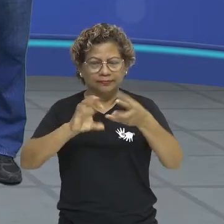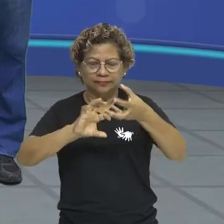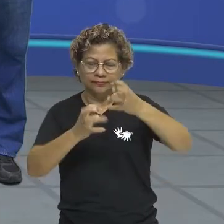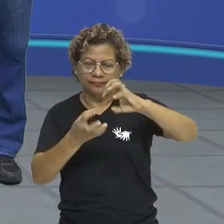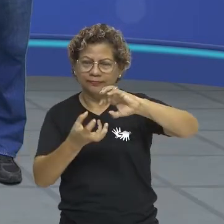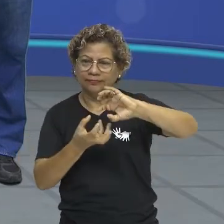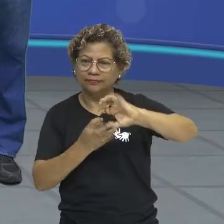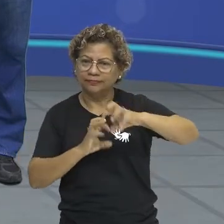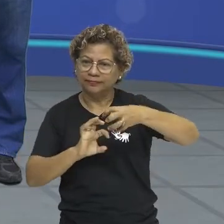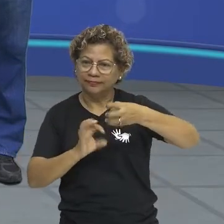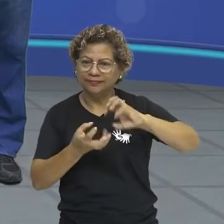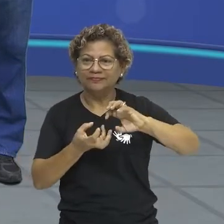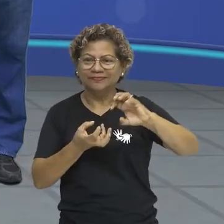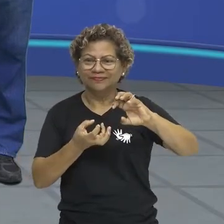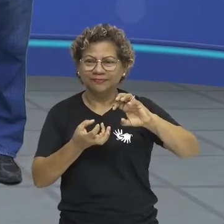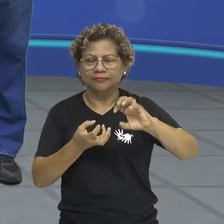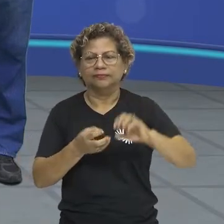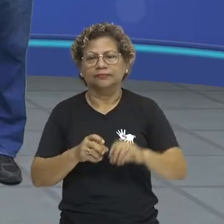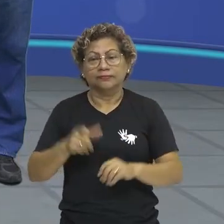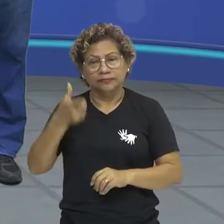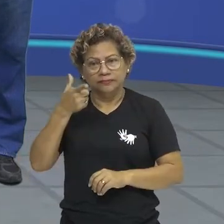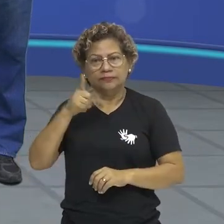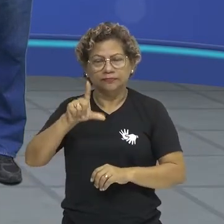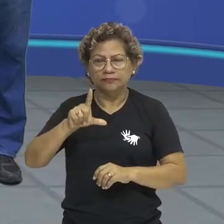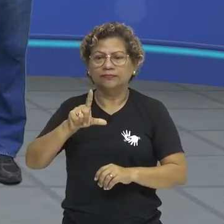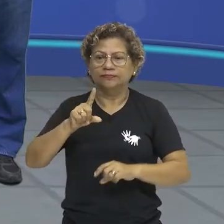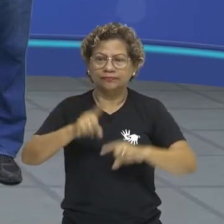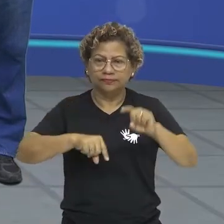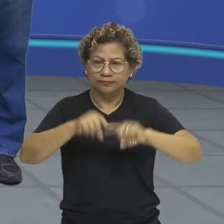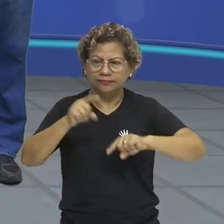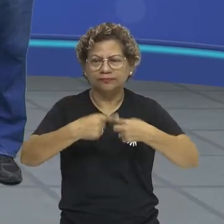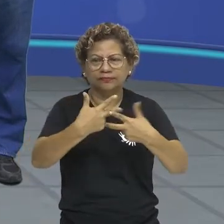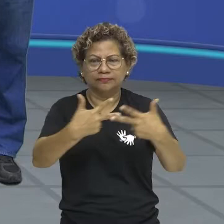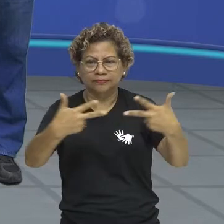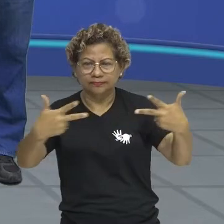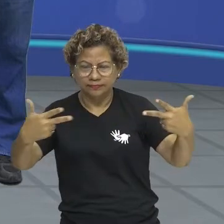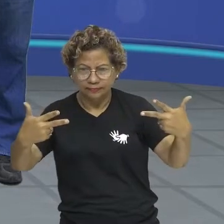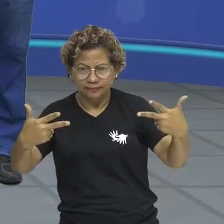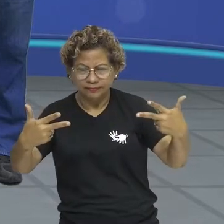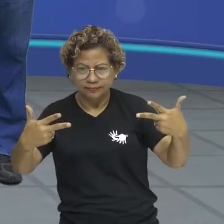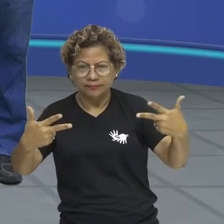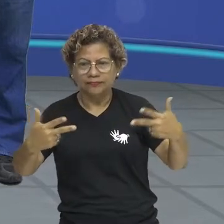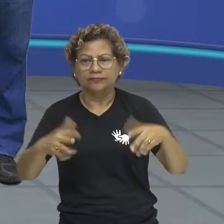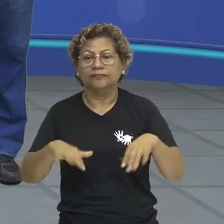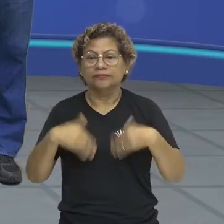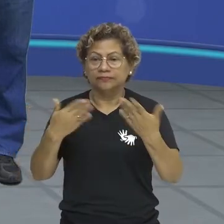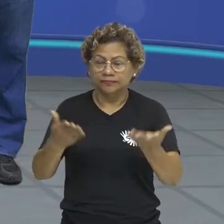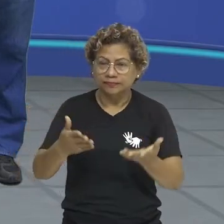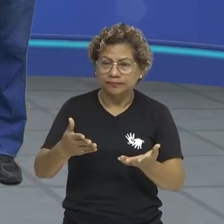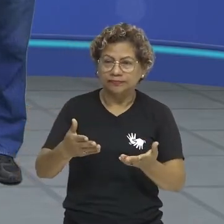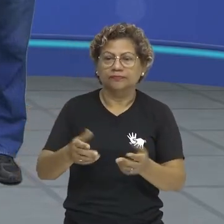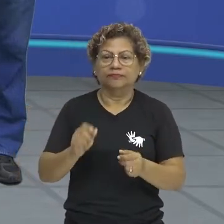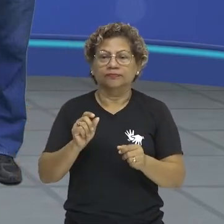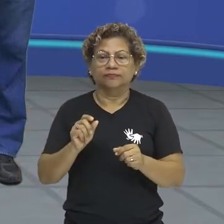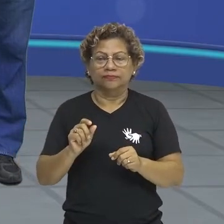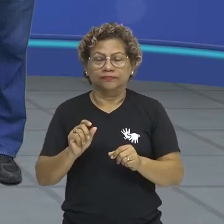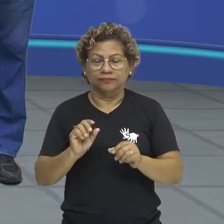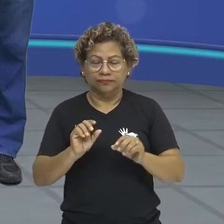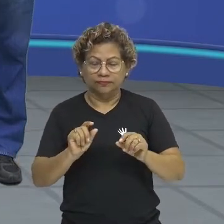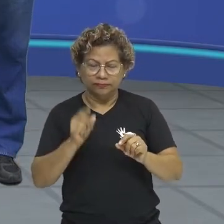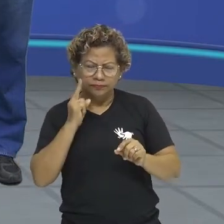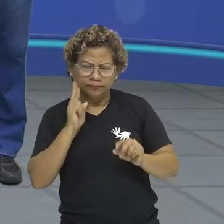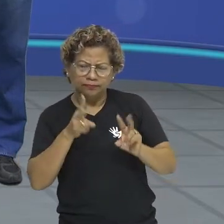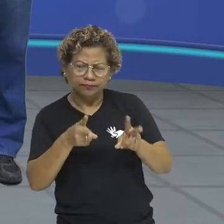deformação. Eu consigo deformar os objetos e os corpos quando eu aplico uma força, tá